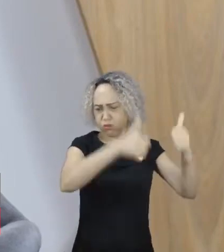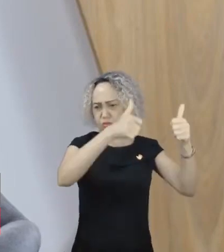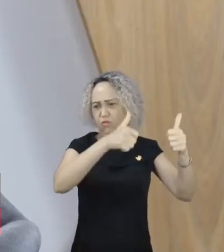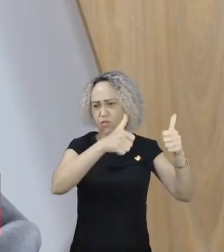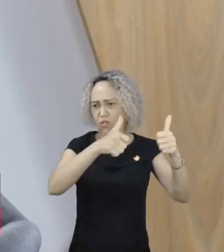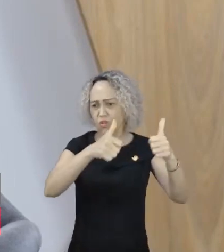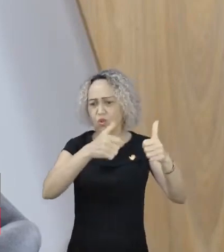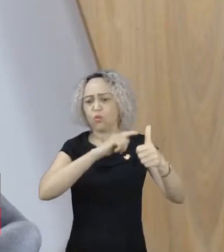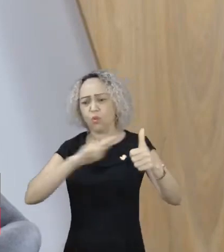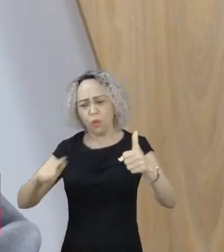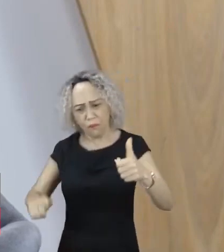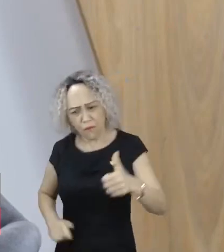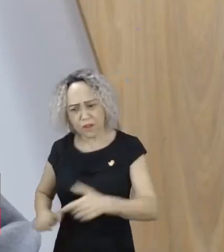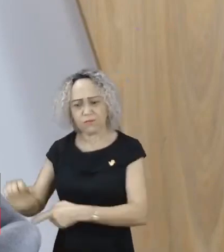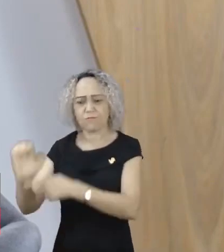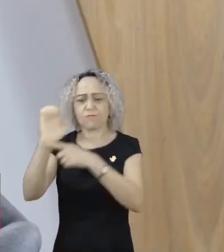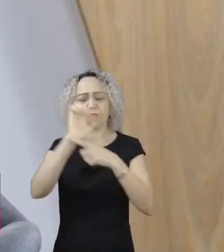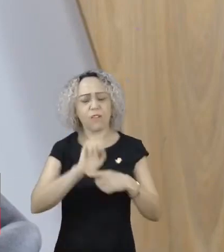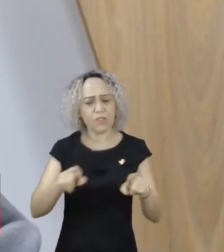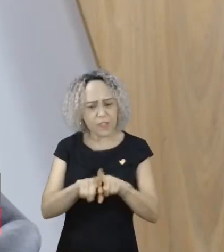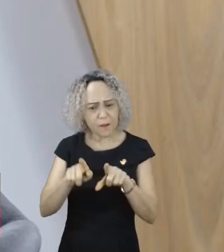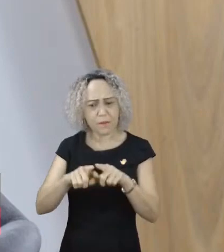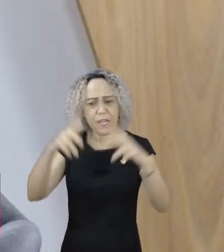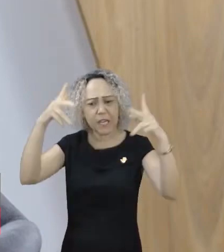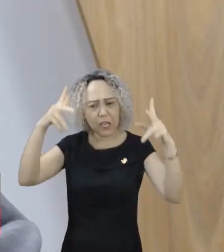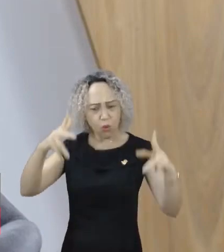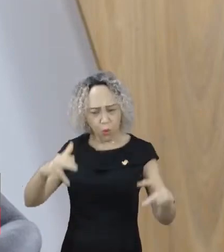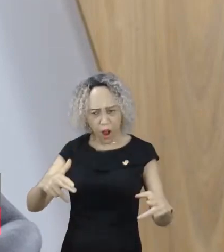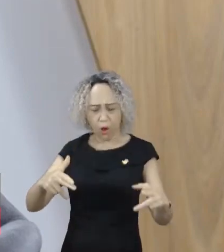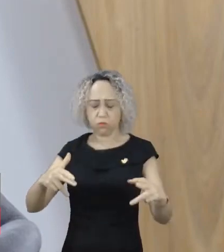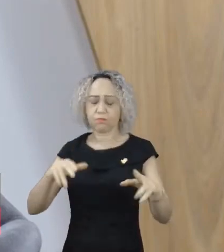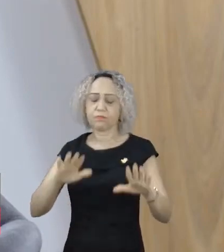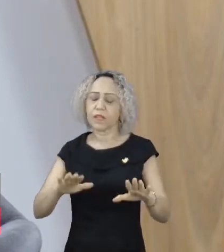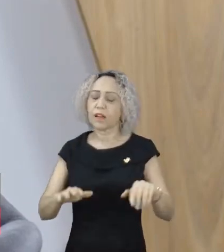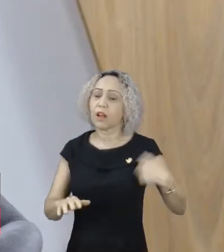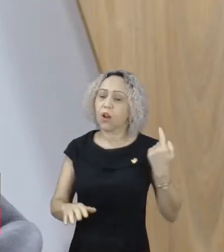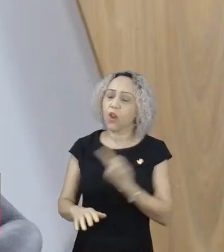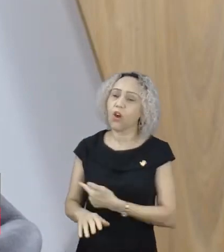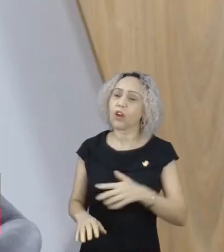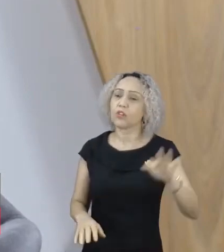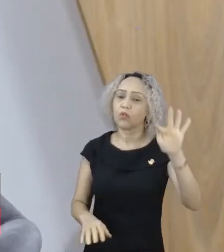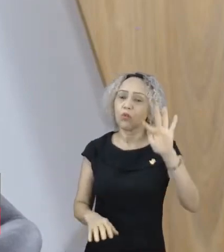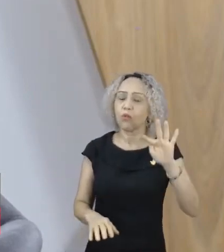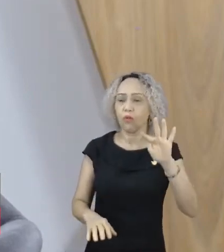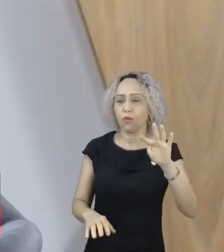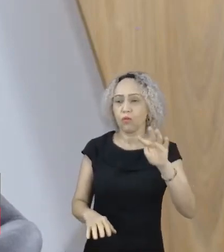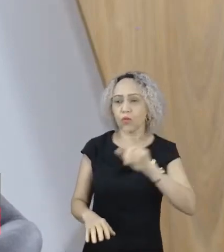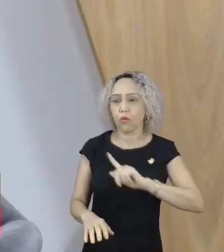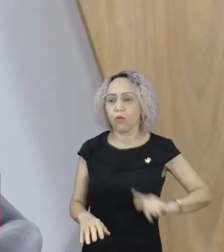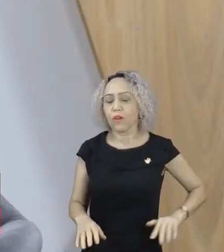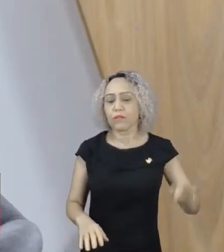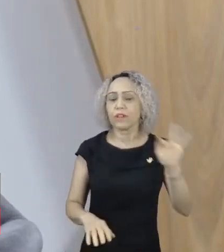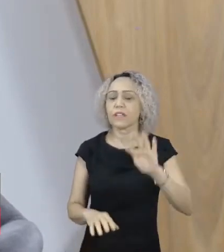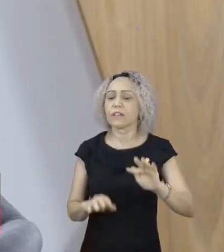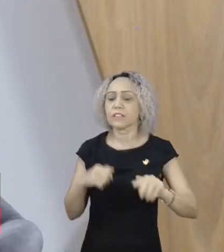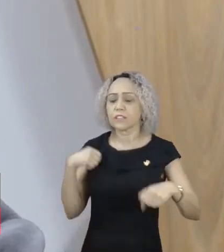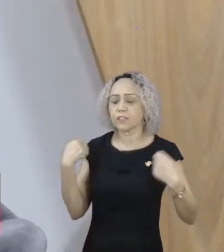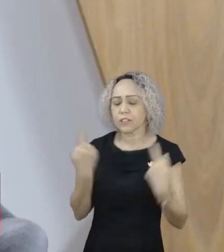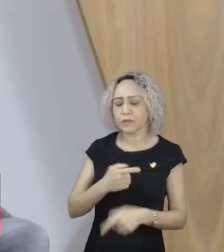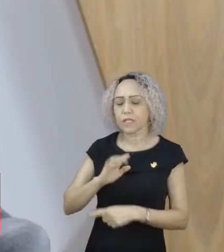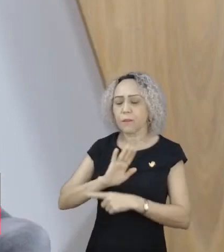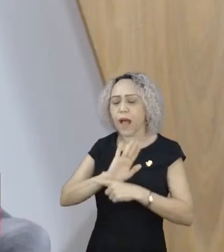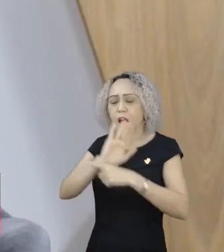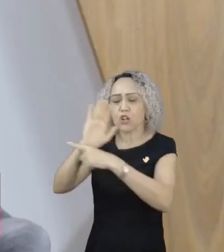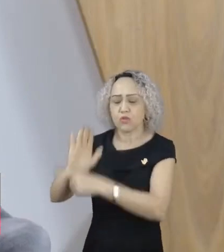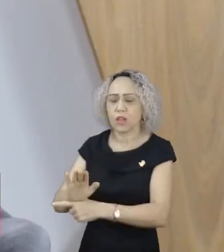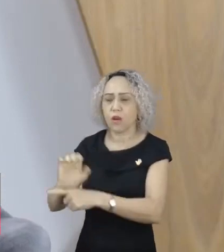não pudesse apoiar os estados e municípios a melhorarem também a sua capacidade de fazer políticas, na verdade a gente não teria o efeito